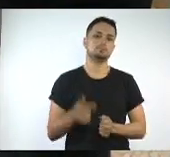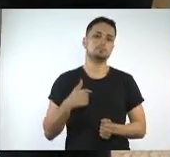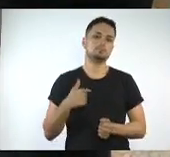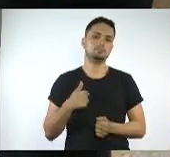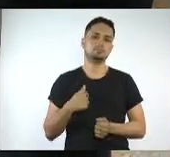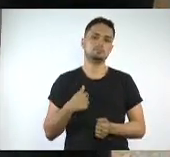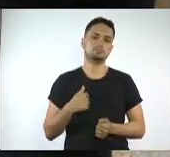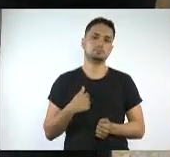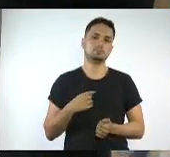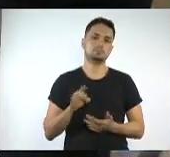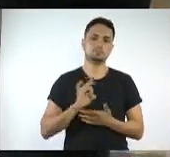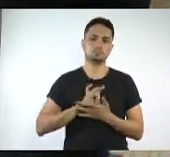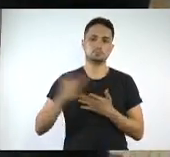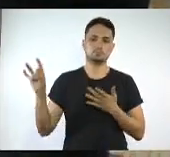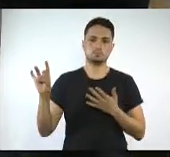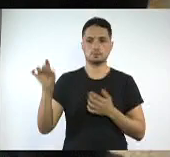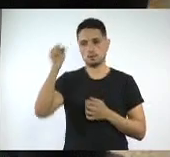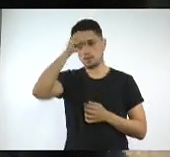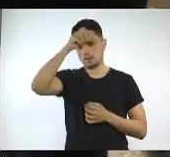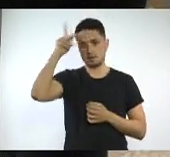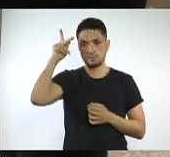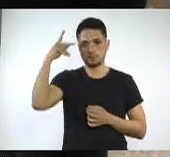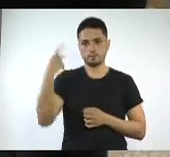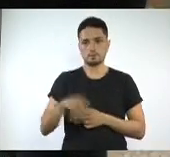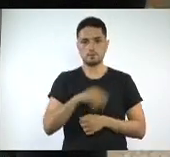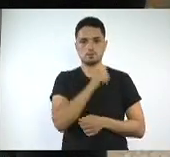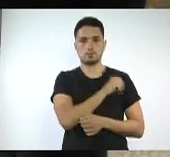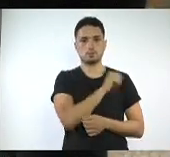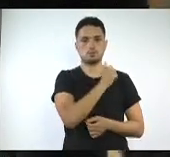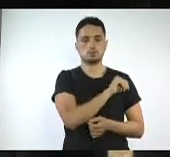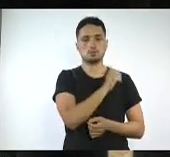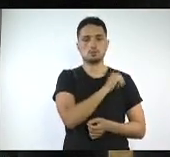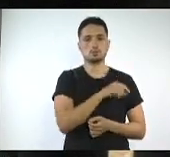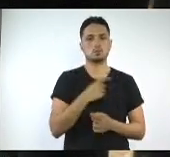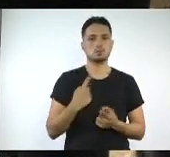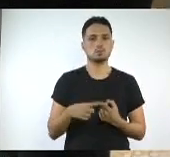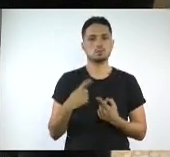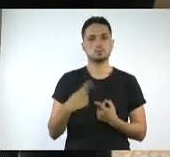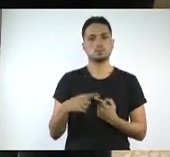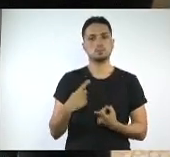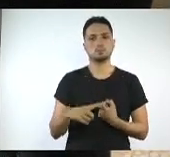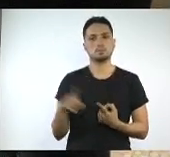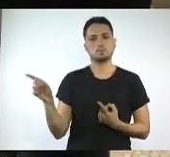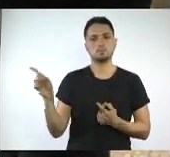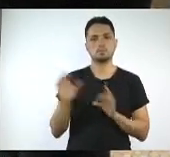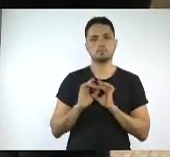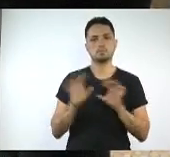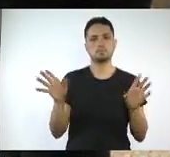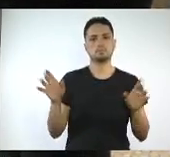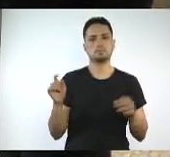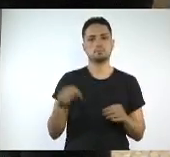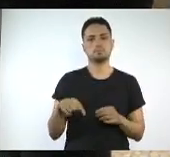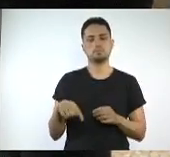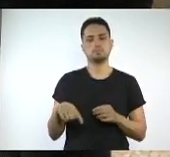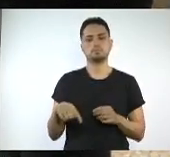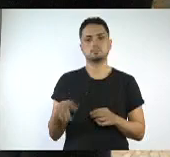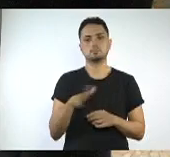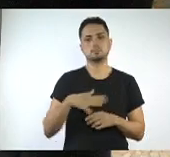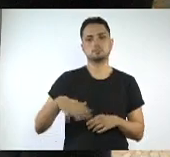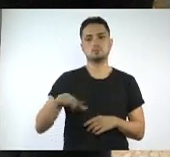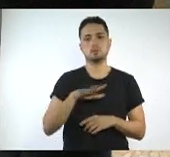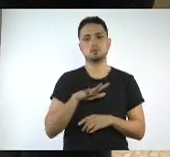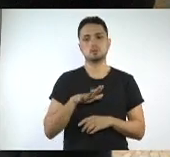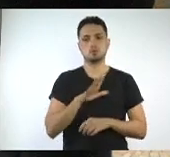repúdio à Prefeitura do Rio de Janeiro por permitir que no espaço cultural